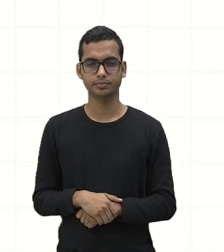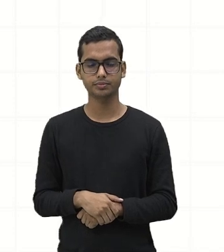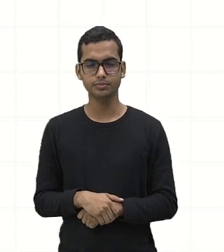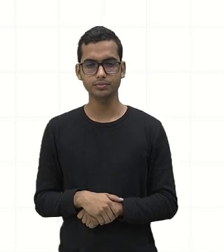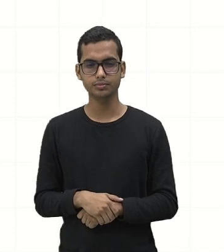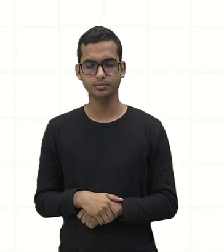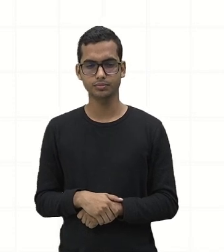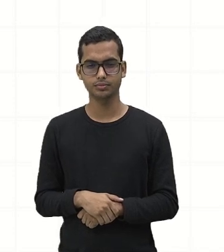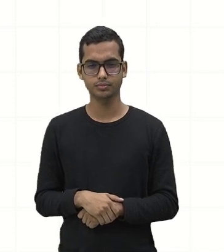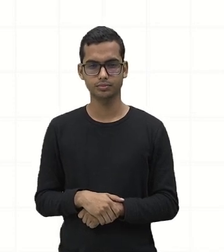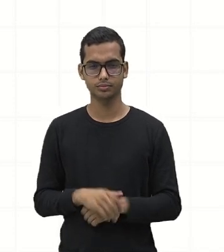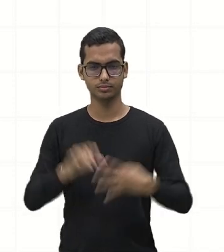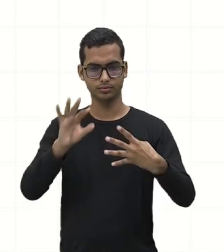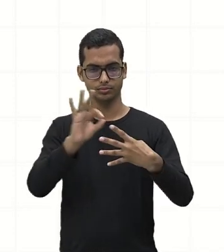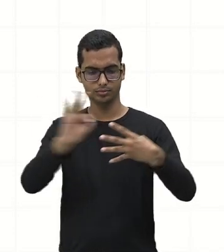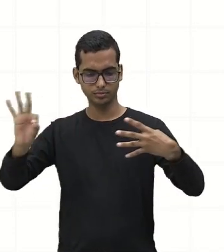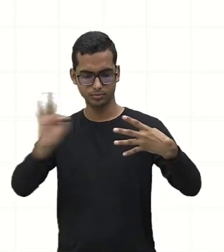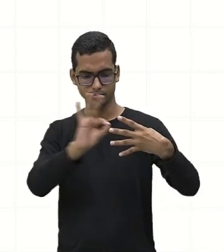retas,